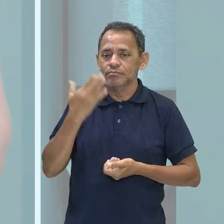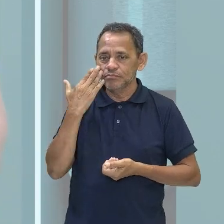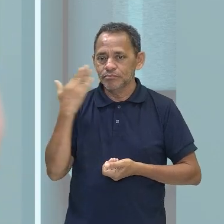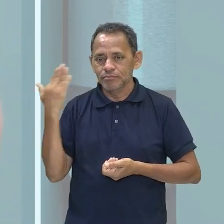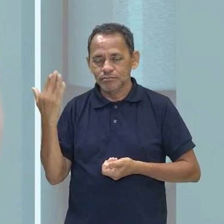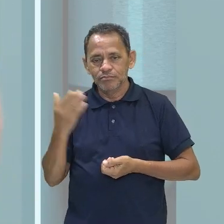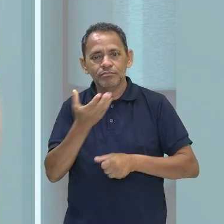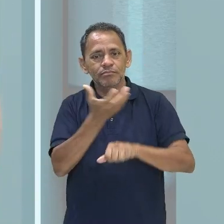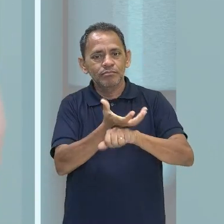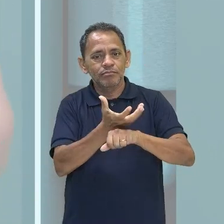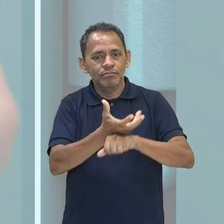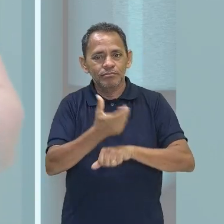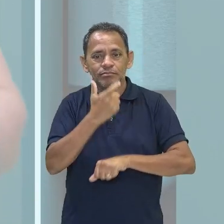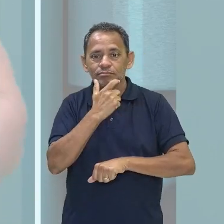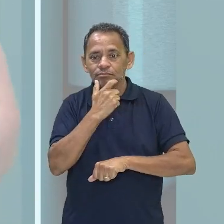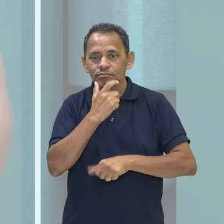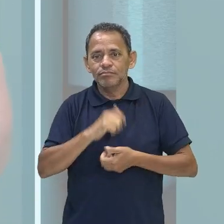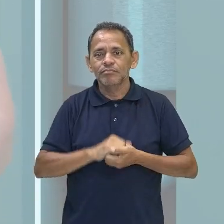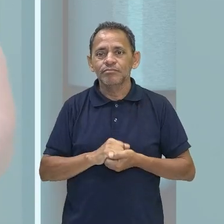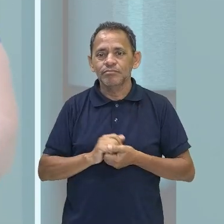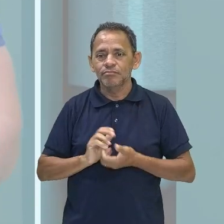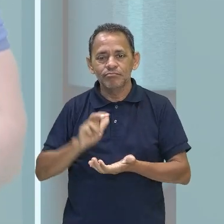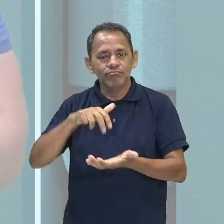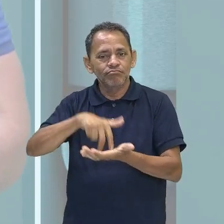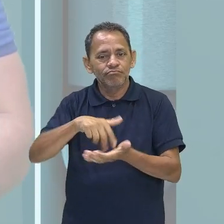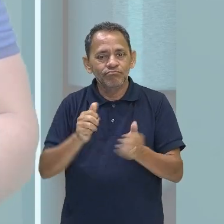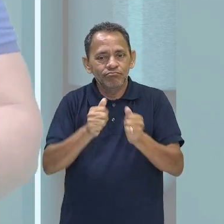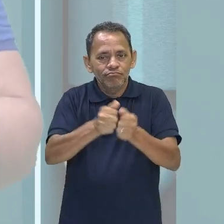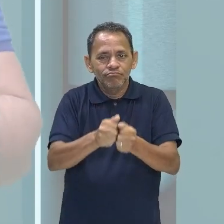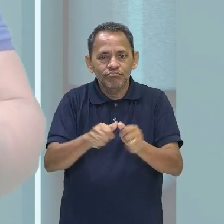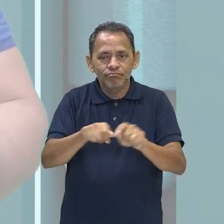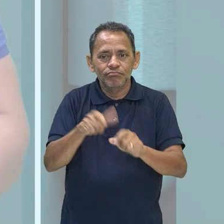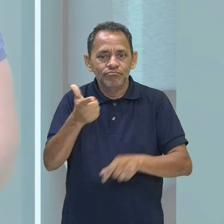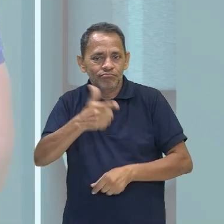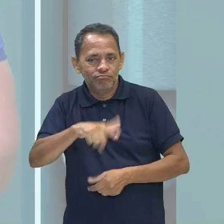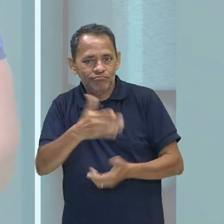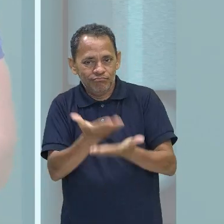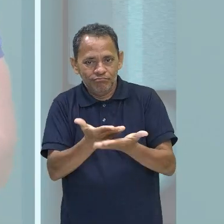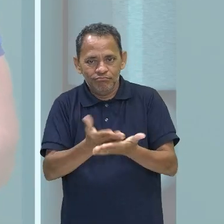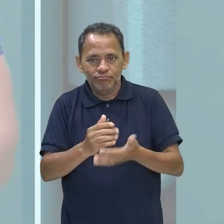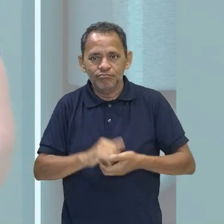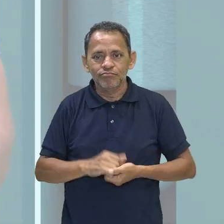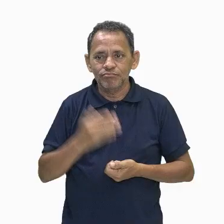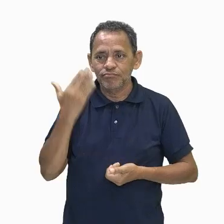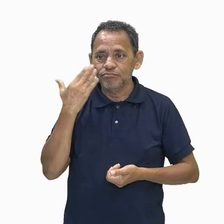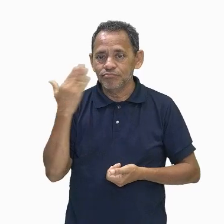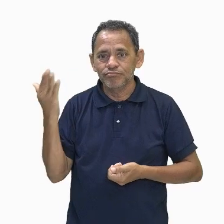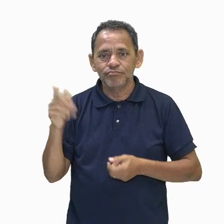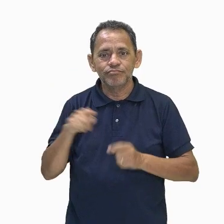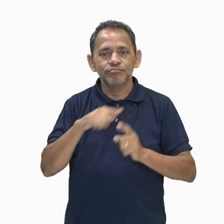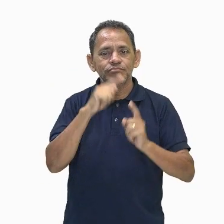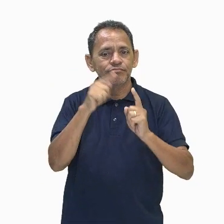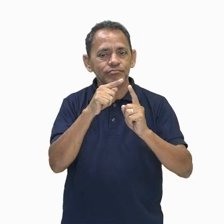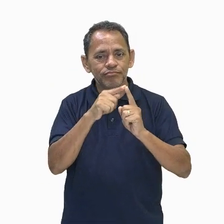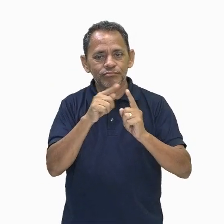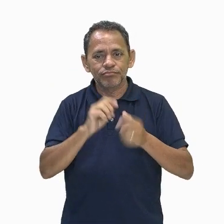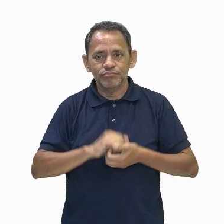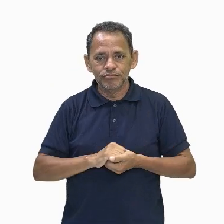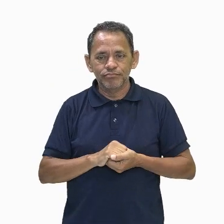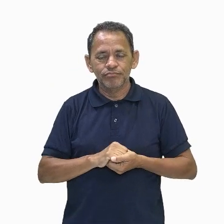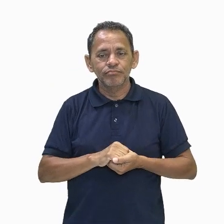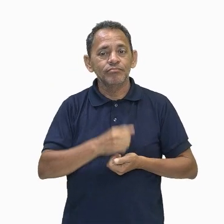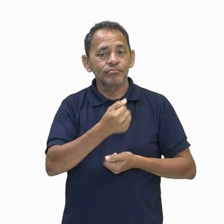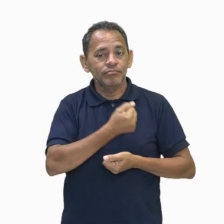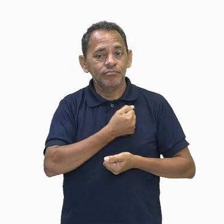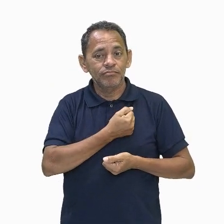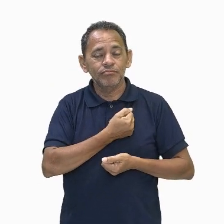do componente de língua inglesa, e estou aqui com vocês para mais uma aula. E falando em aula, vamos ver o que temos para hoje. É a